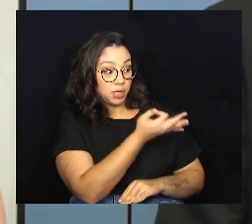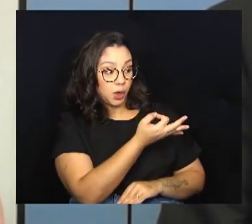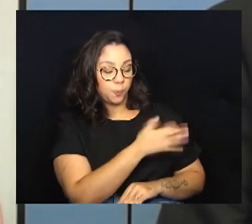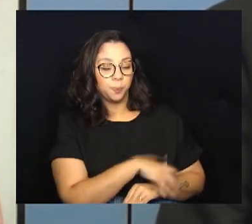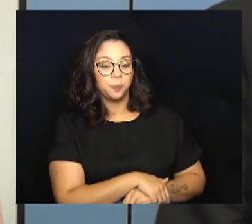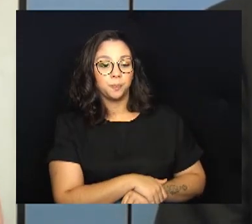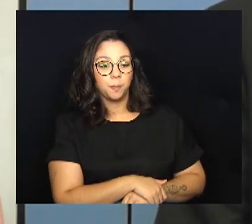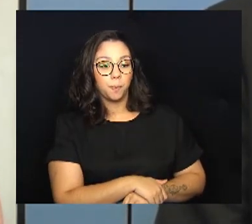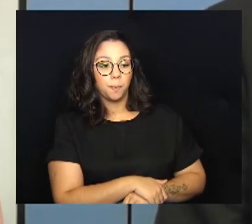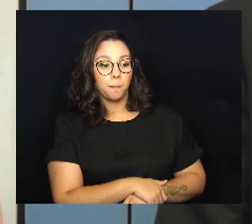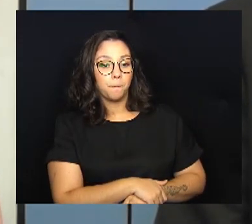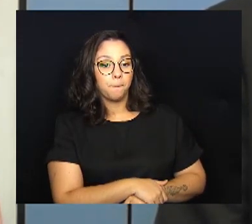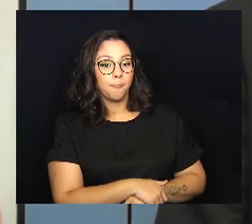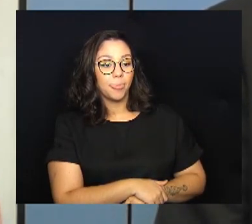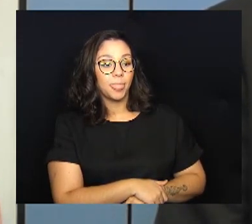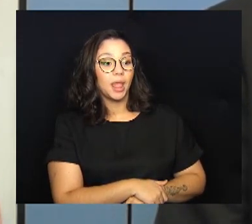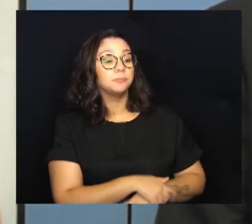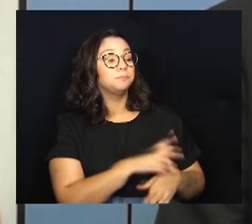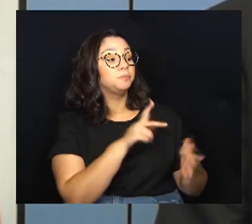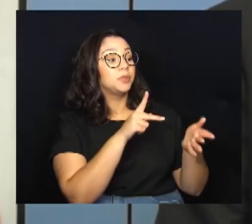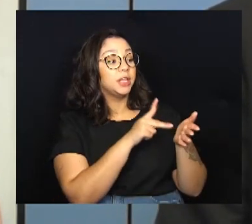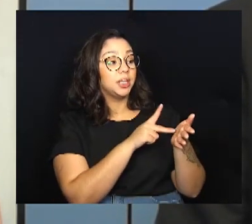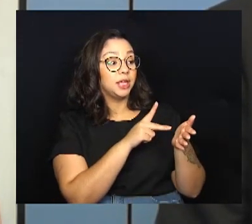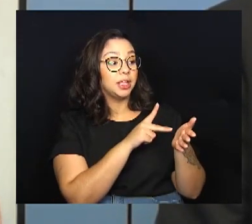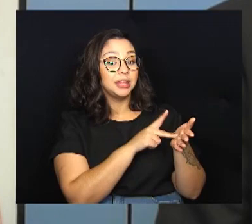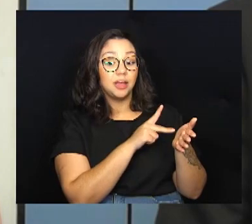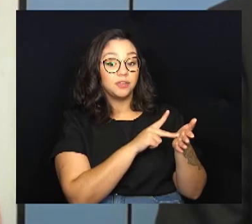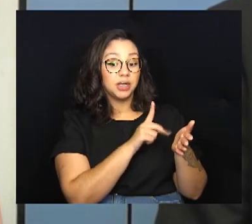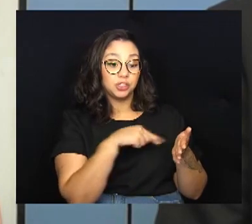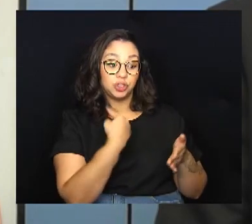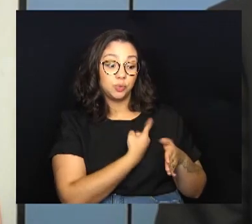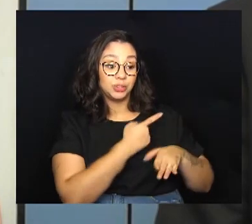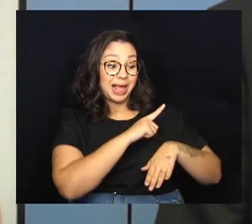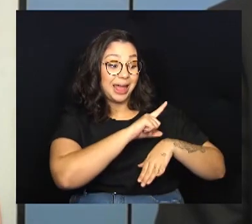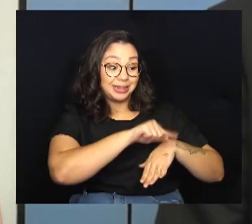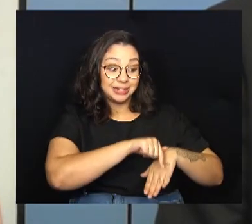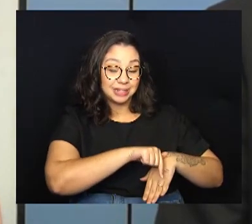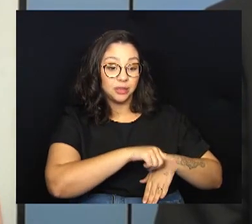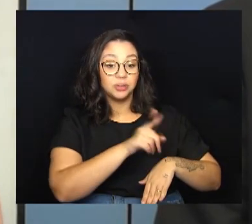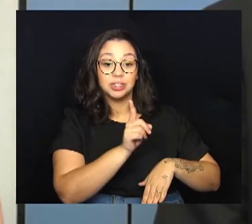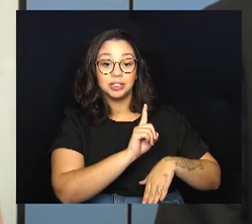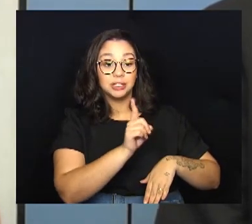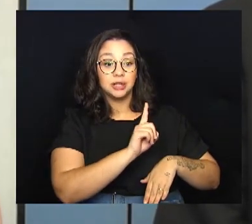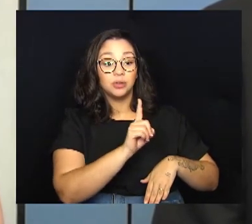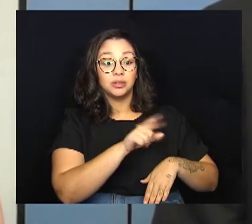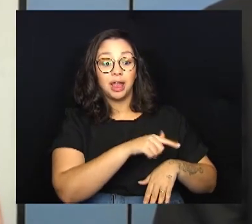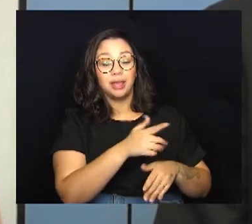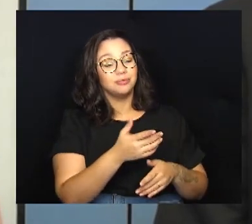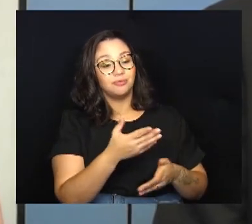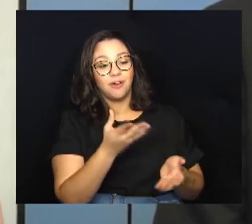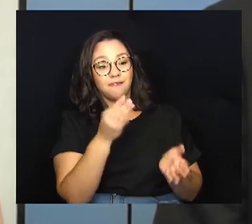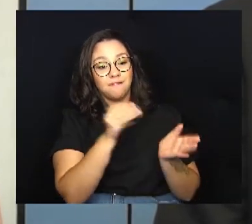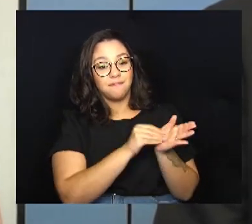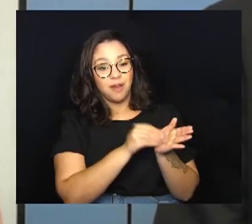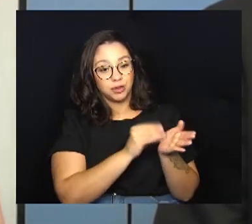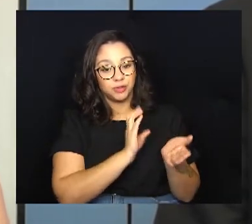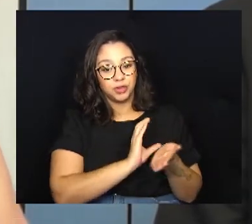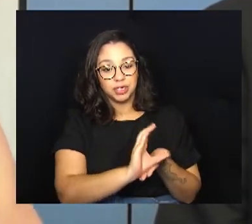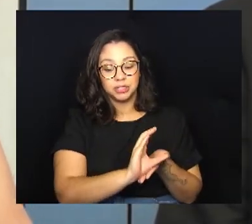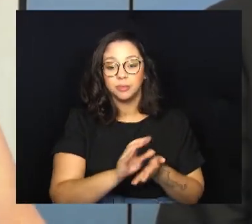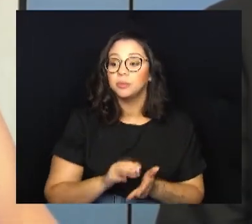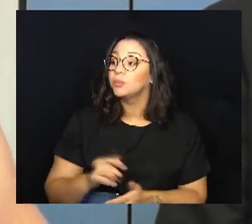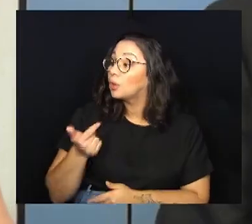Costa e Silva, Campo Grande, Não só, Ouro Verde. em Campinas inteiro está espalhado. Tá espalhado. Entendeu? Então é importante esse